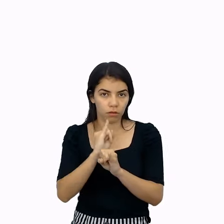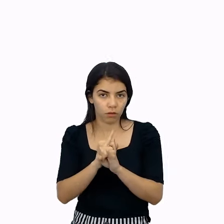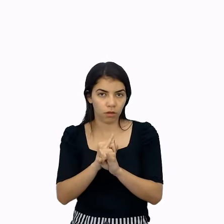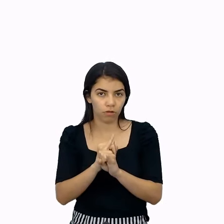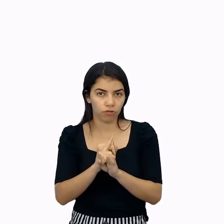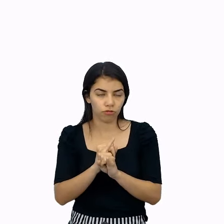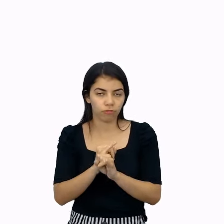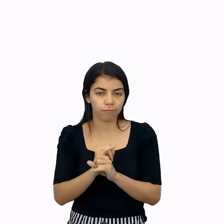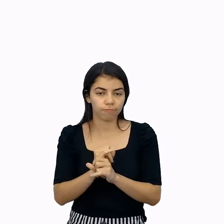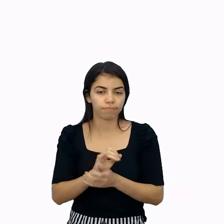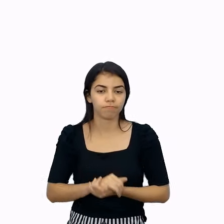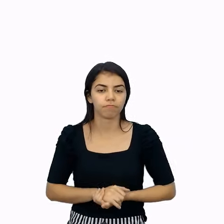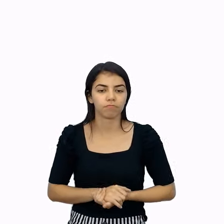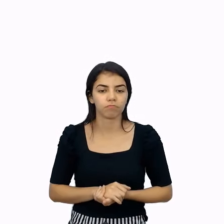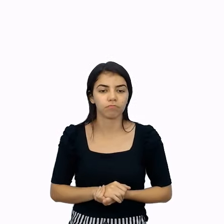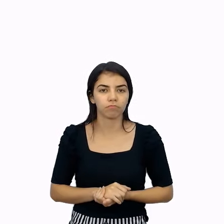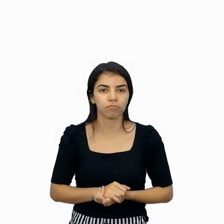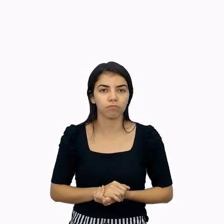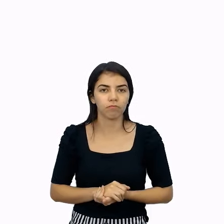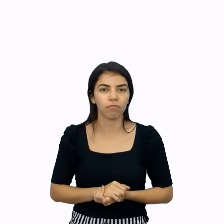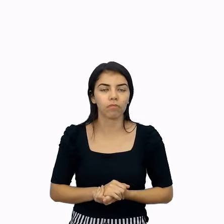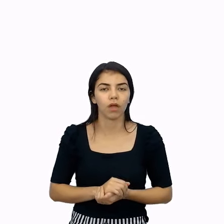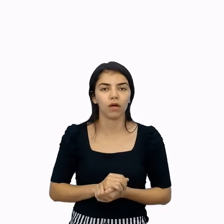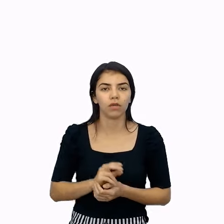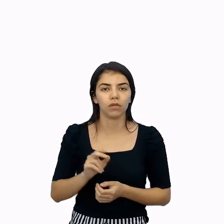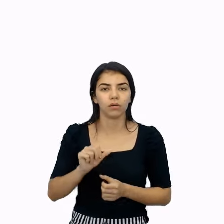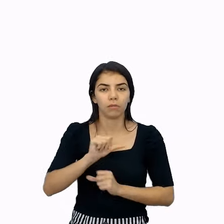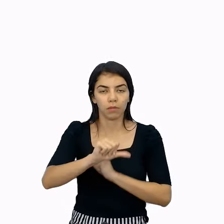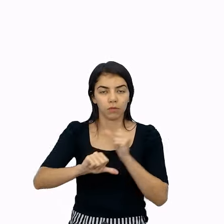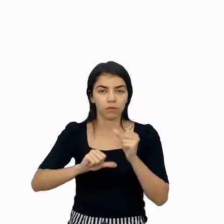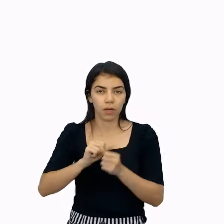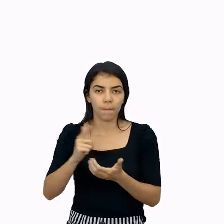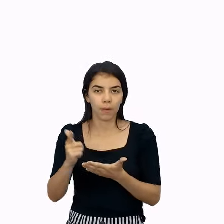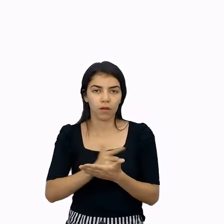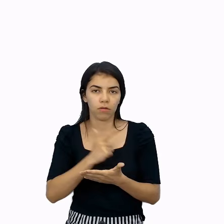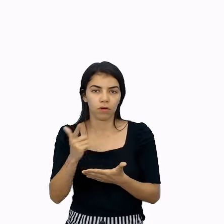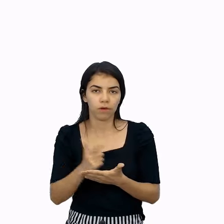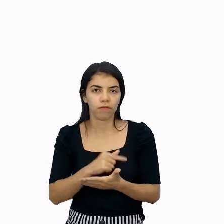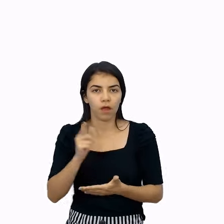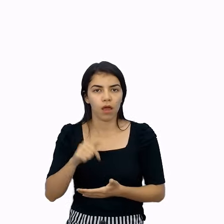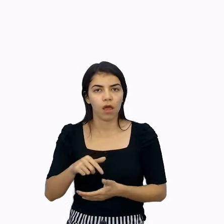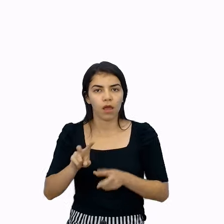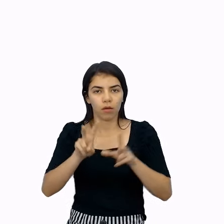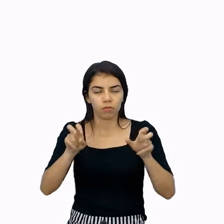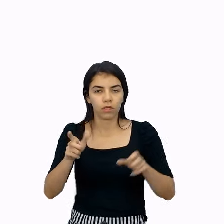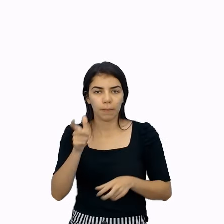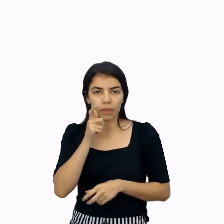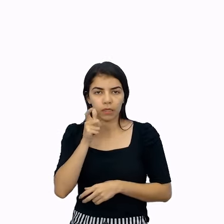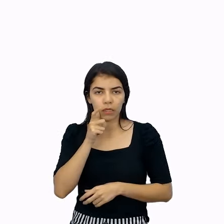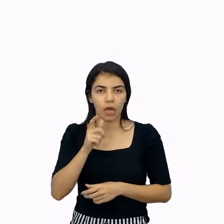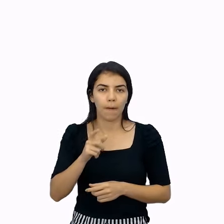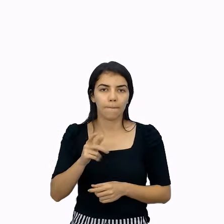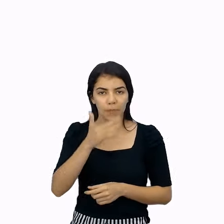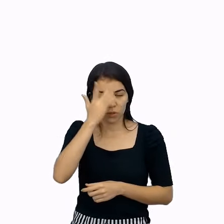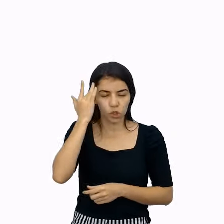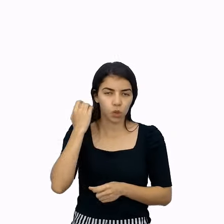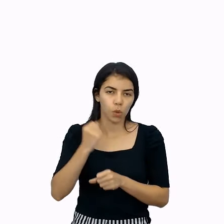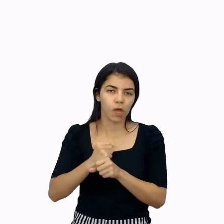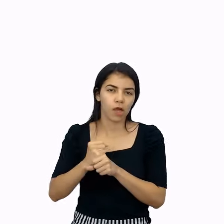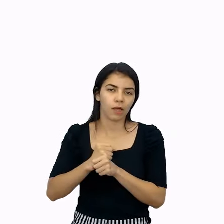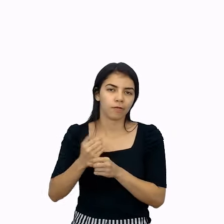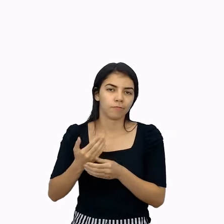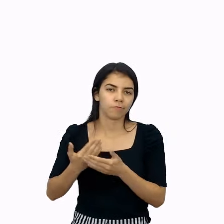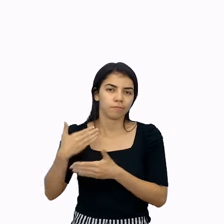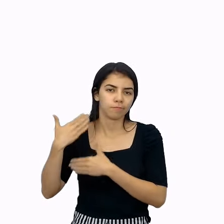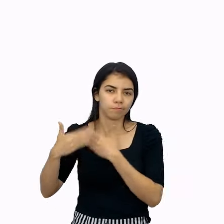tomar lugar dos livros impressos. É um tema bastante interessante, né? Para quem é mais antigo, gosta